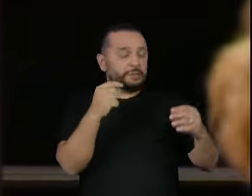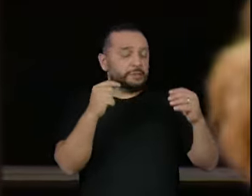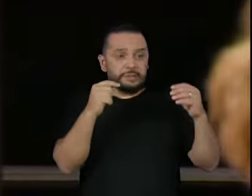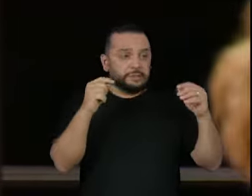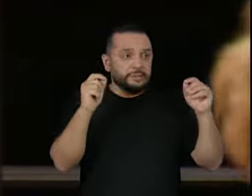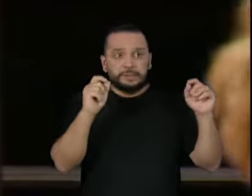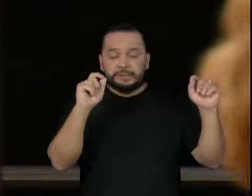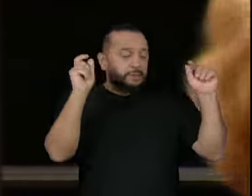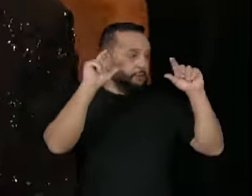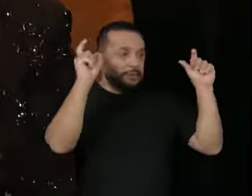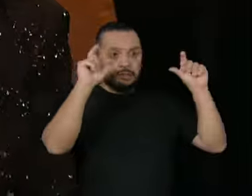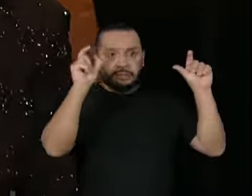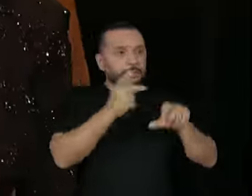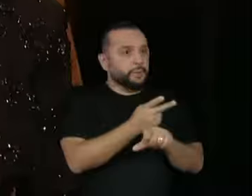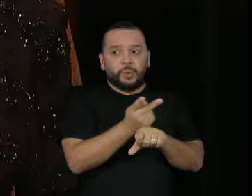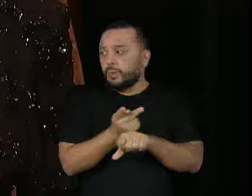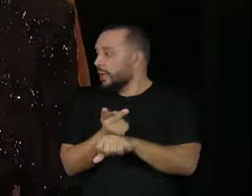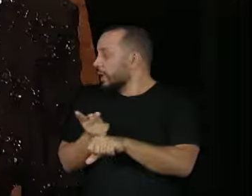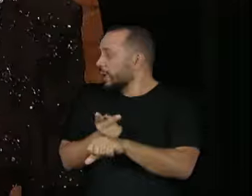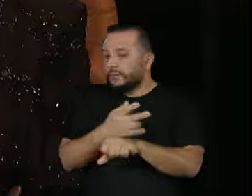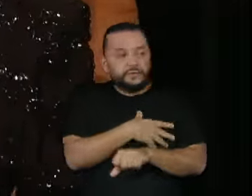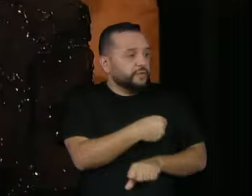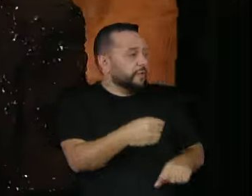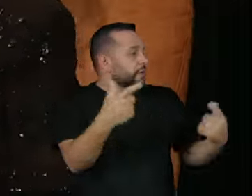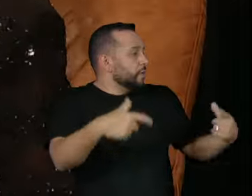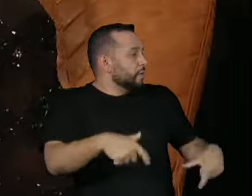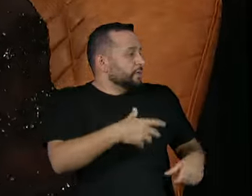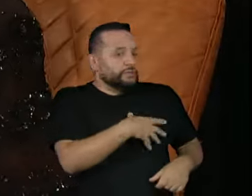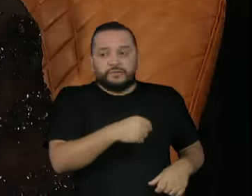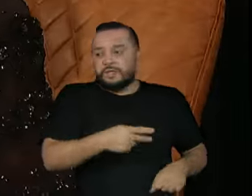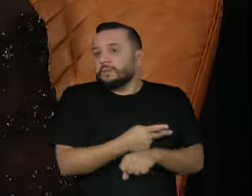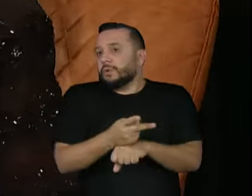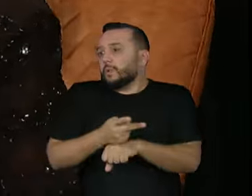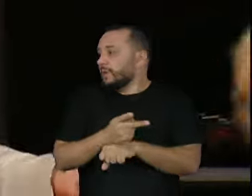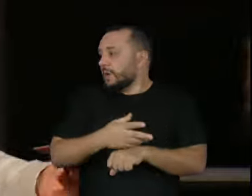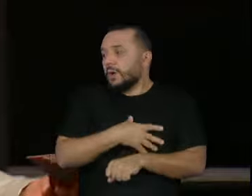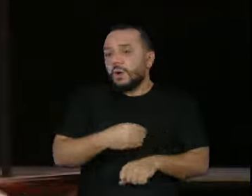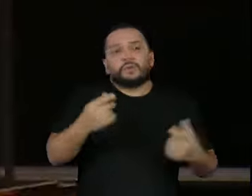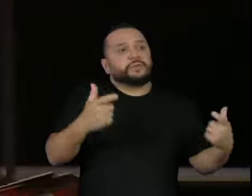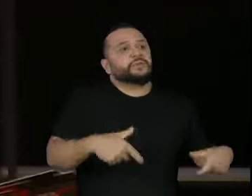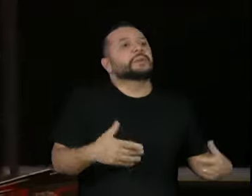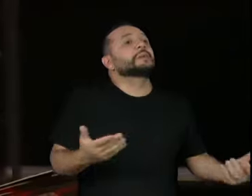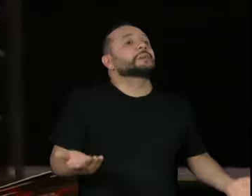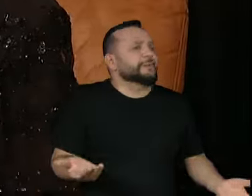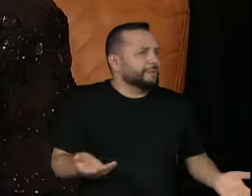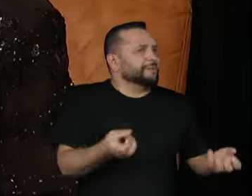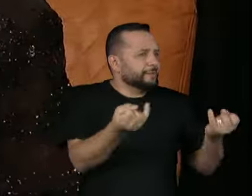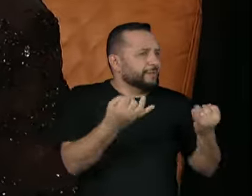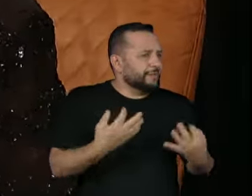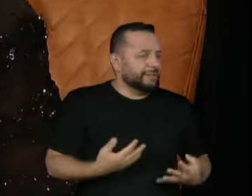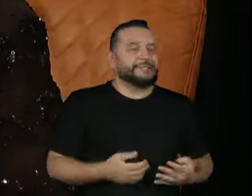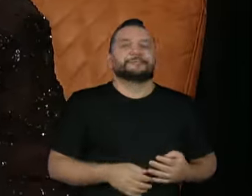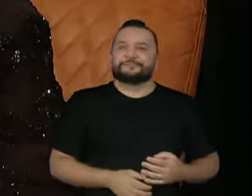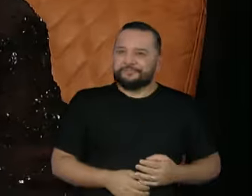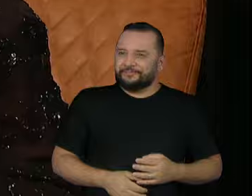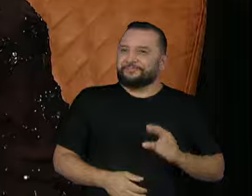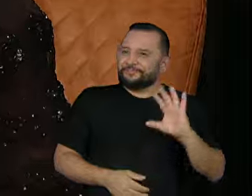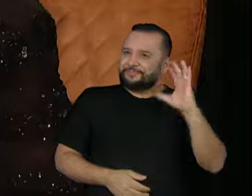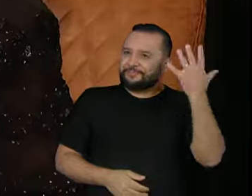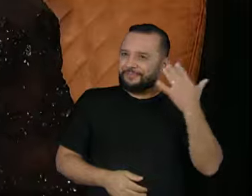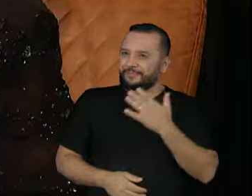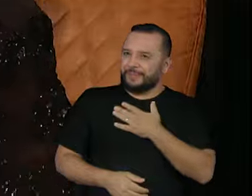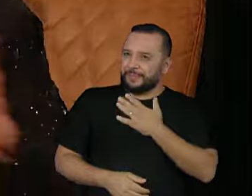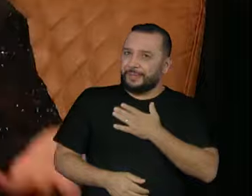te procurando? Cadê Claudete? Cadê Claudete? Sumiu minha filha. E você Aí vai um cantar? dia ela ficou assim entusiasmada,